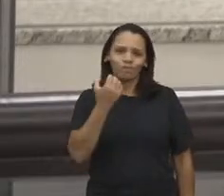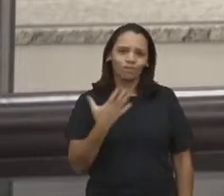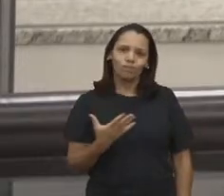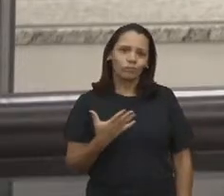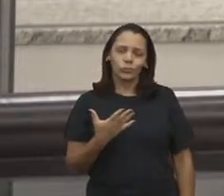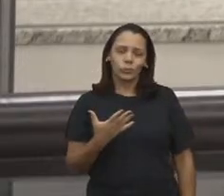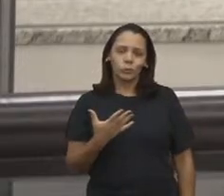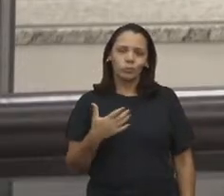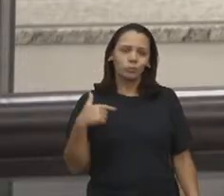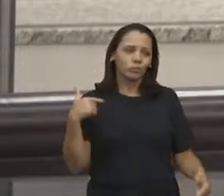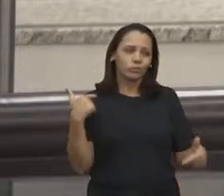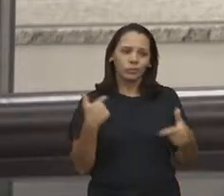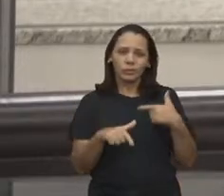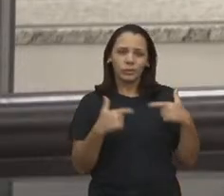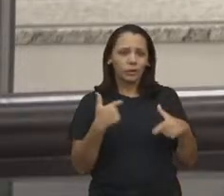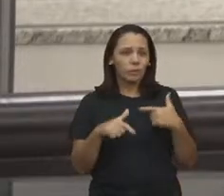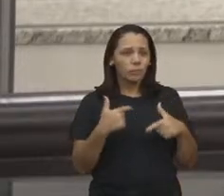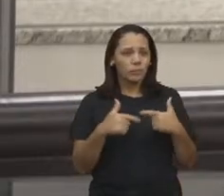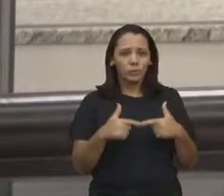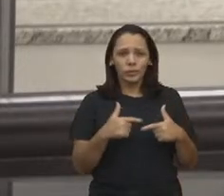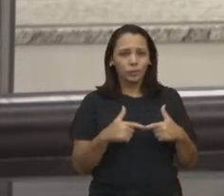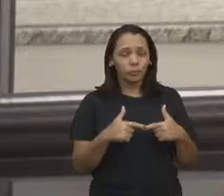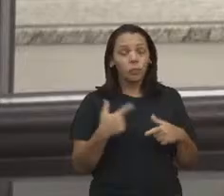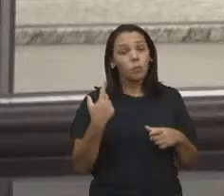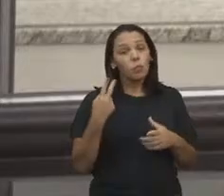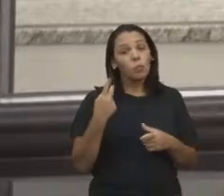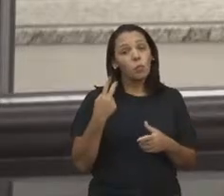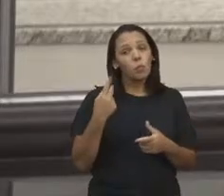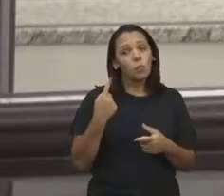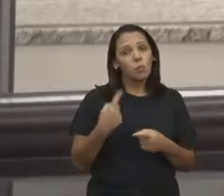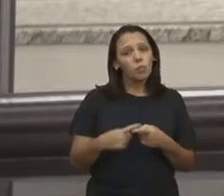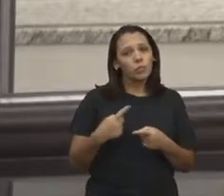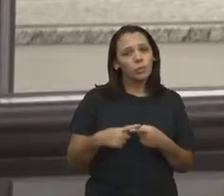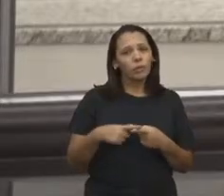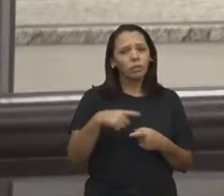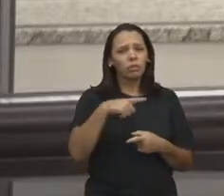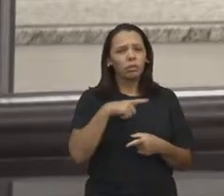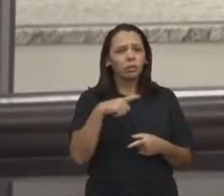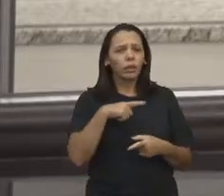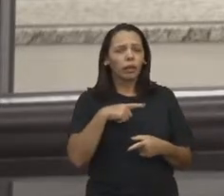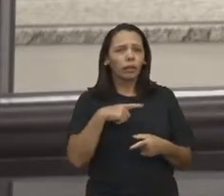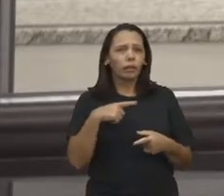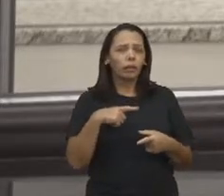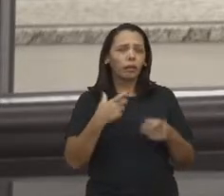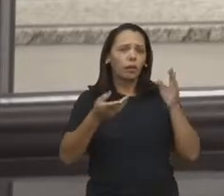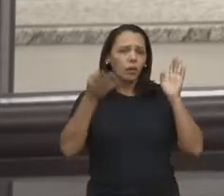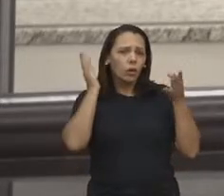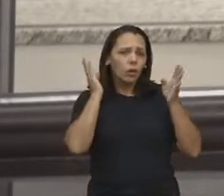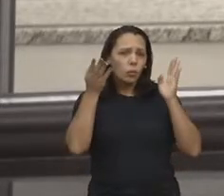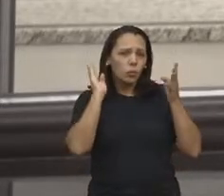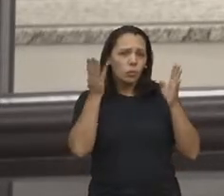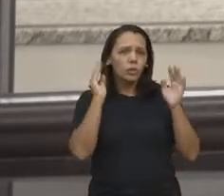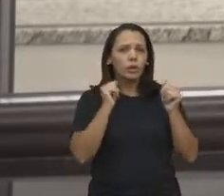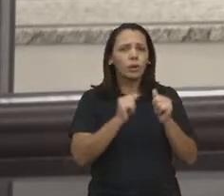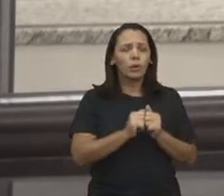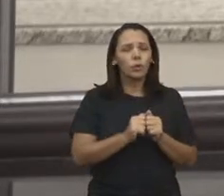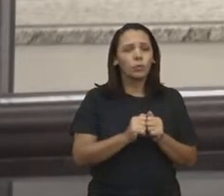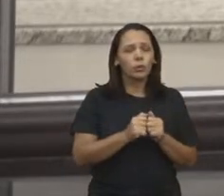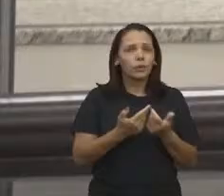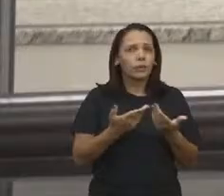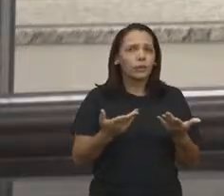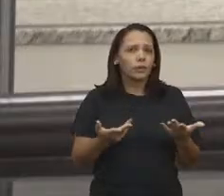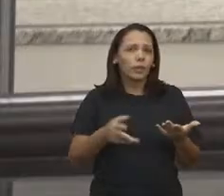para nós trabalharmos. Por quê? Porque envolve uma máquina, o caminhão. Não é um descarte